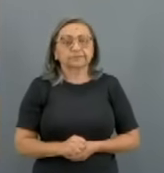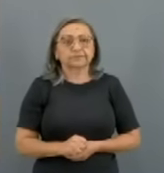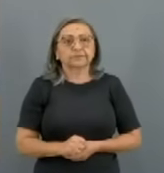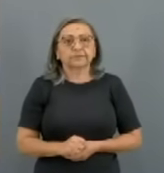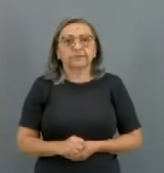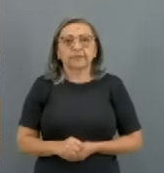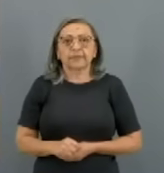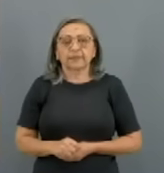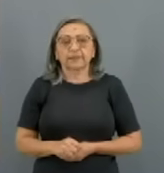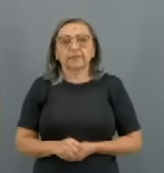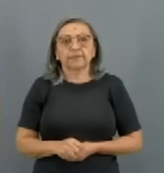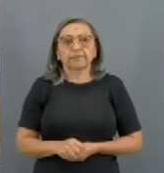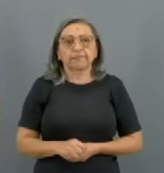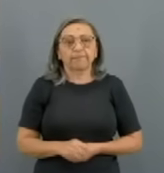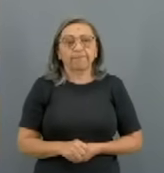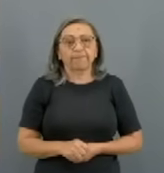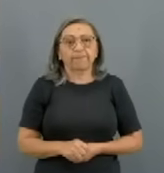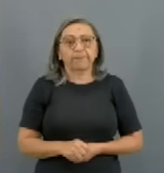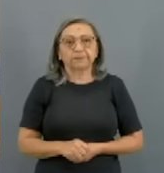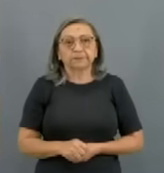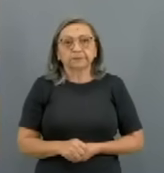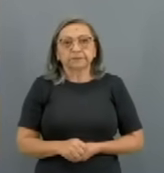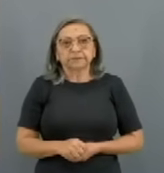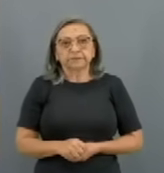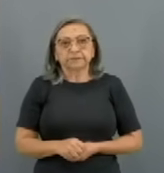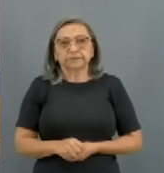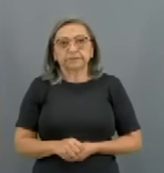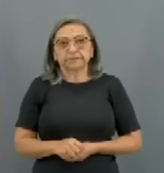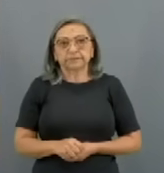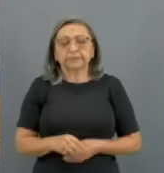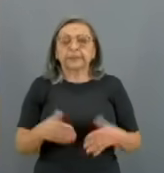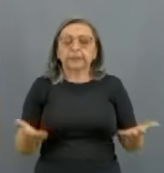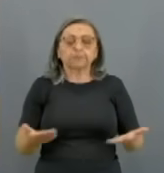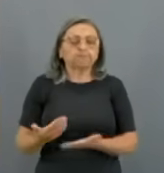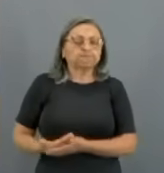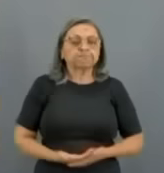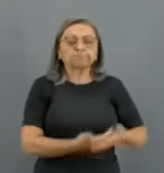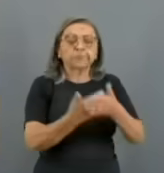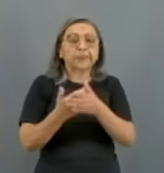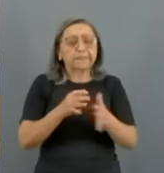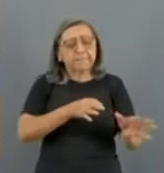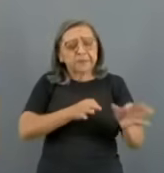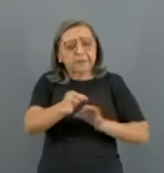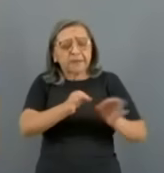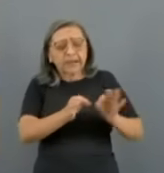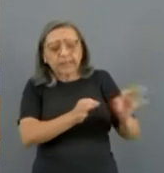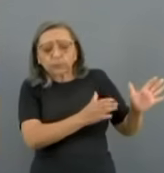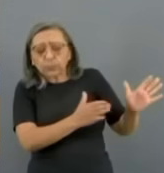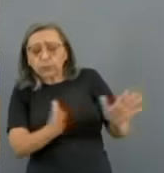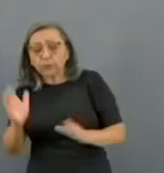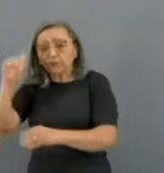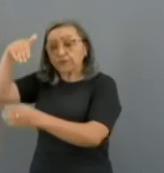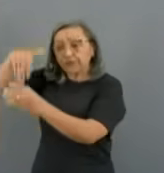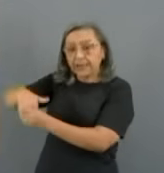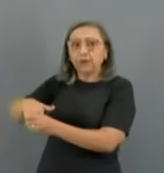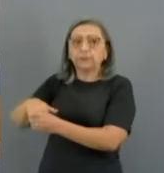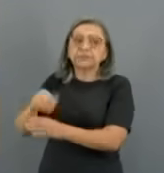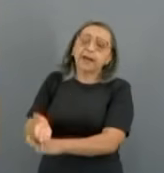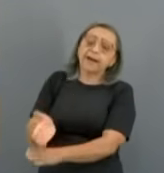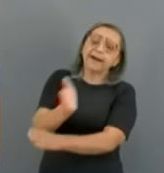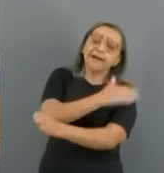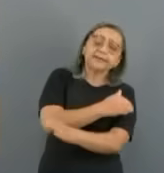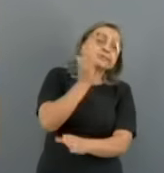Para preparar o voto final, a gente tem que fazer uma retrospectiva dos trabalhos da CPI. E aí a gente tem que lembrar o que teve na